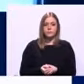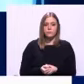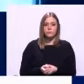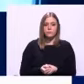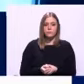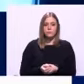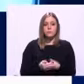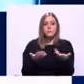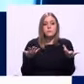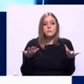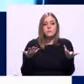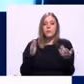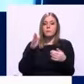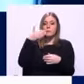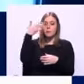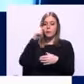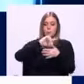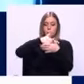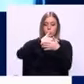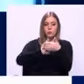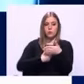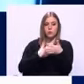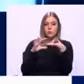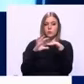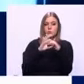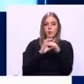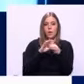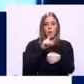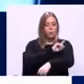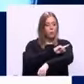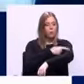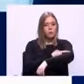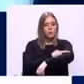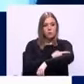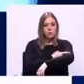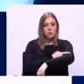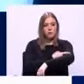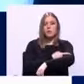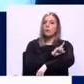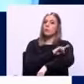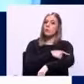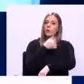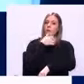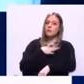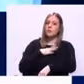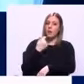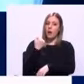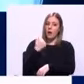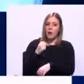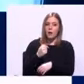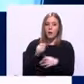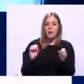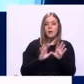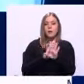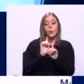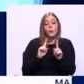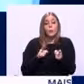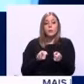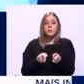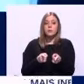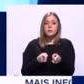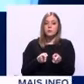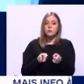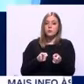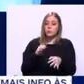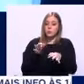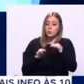E é sobretudo um texto sobre o poder, sobre o poder do Benfica. É certo que o ponto de partida é a